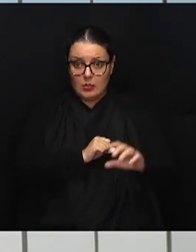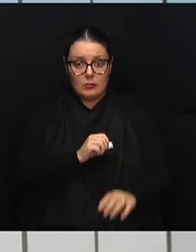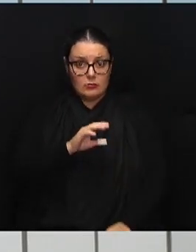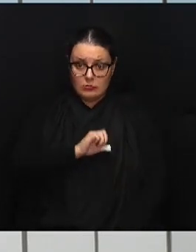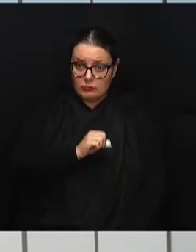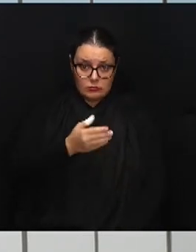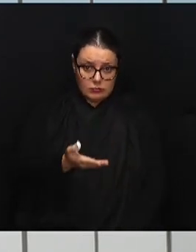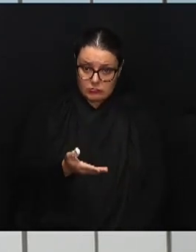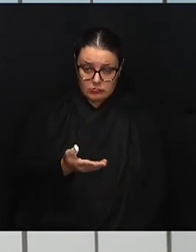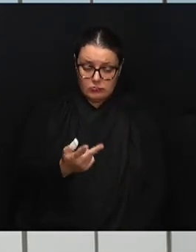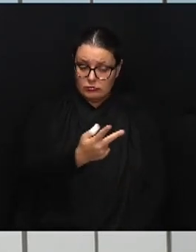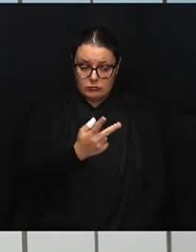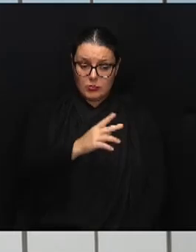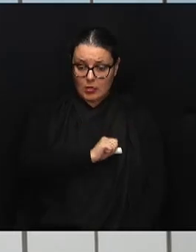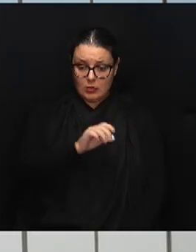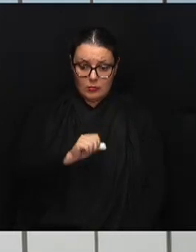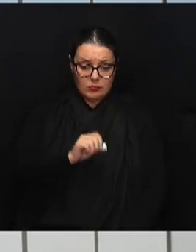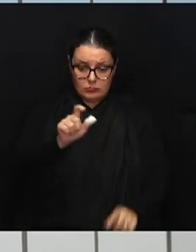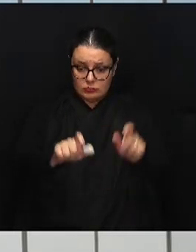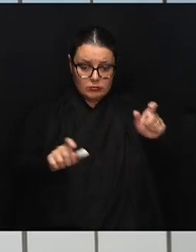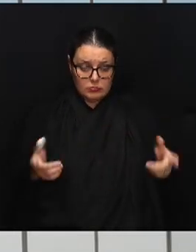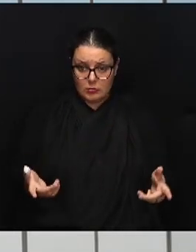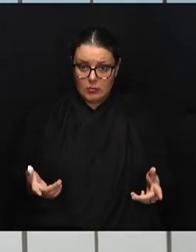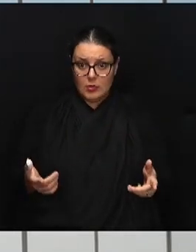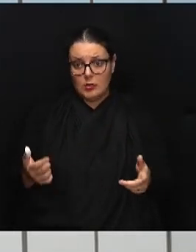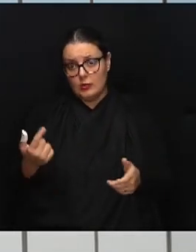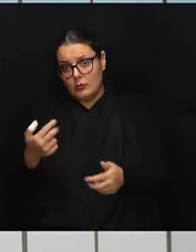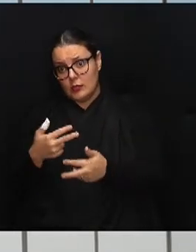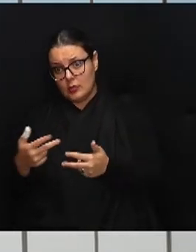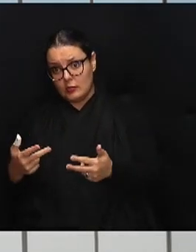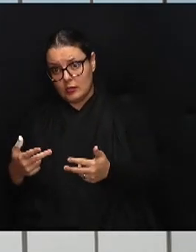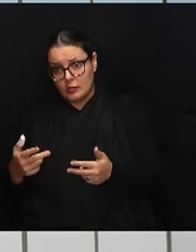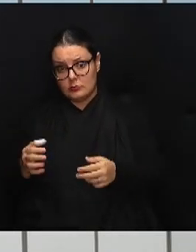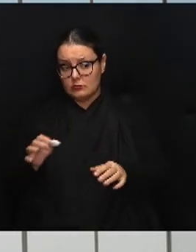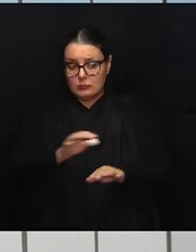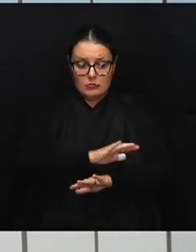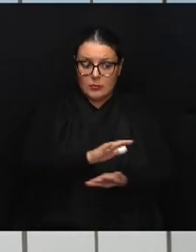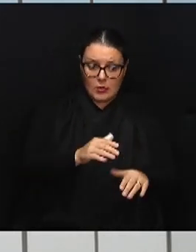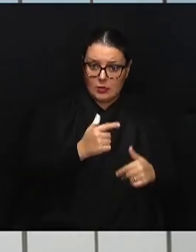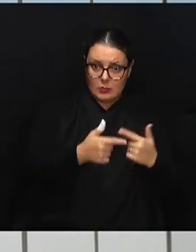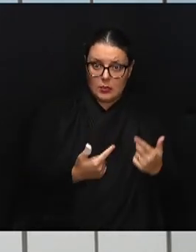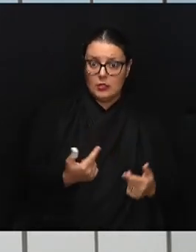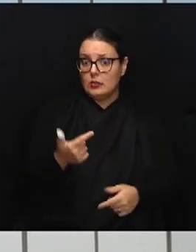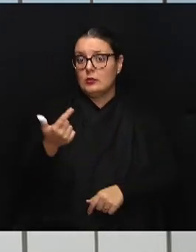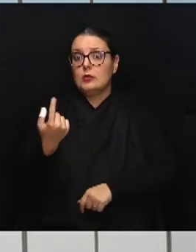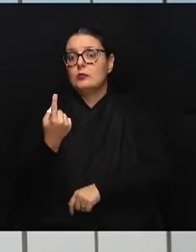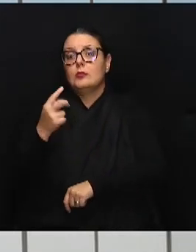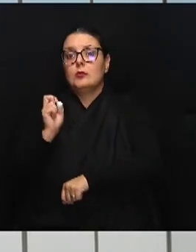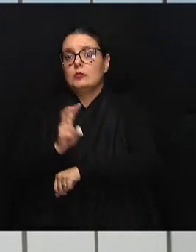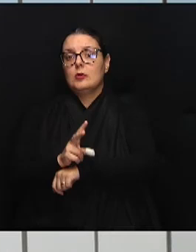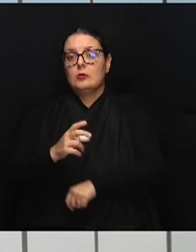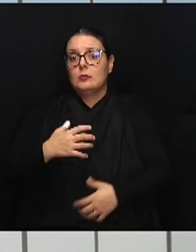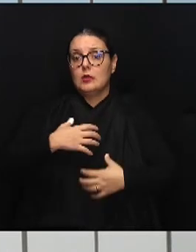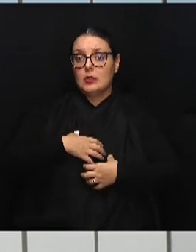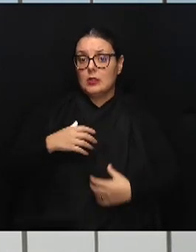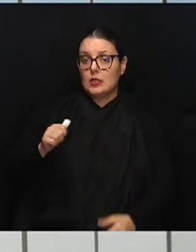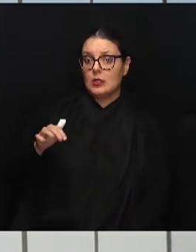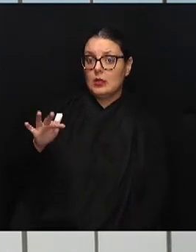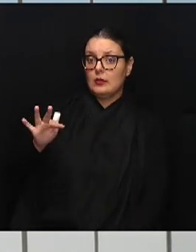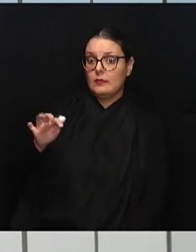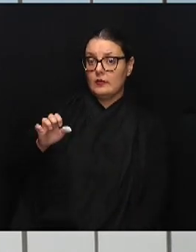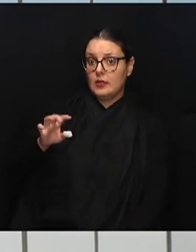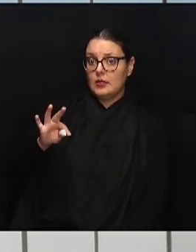gosto e uma coisa não anula a outra. Né? Nós não temos apenas uma vaga para a afetividade. Né? Tem